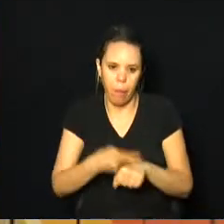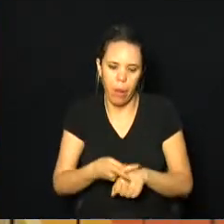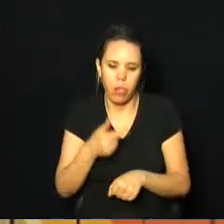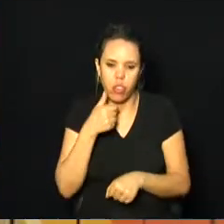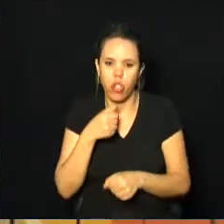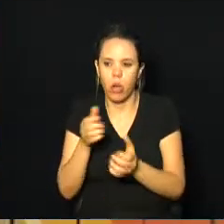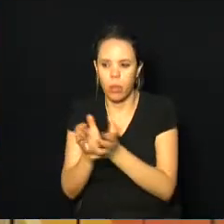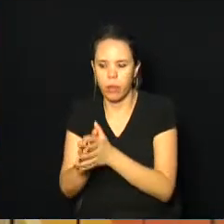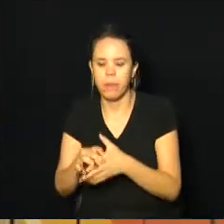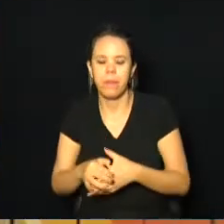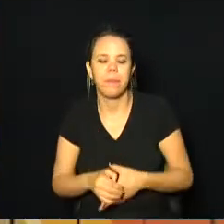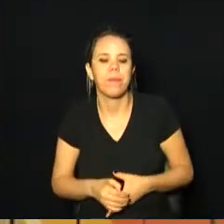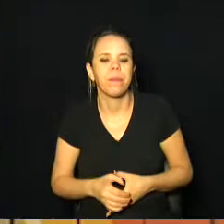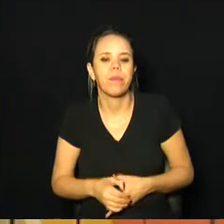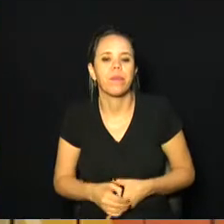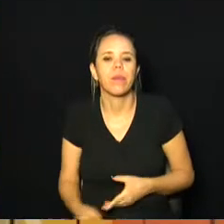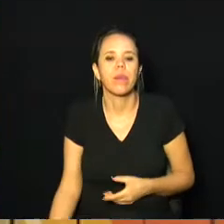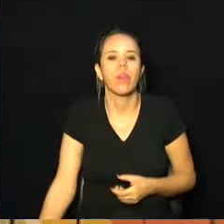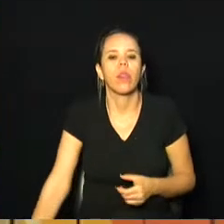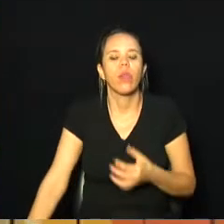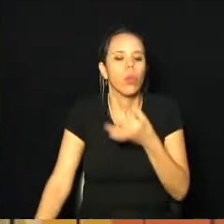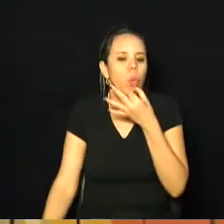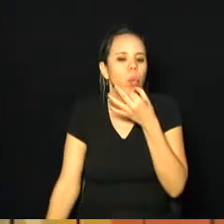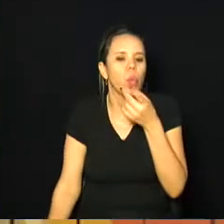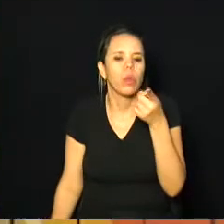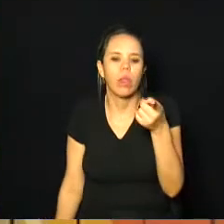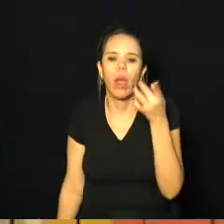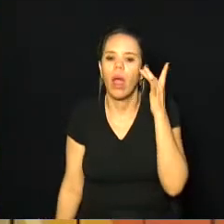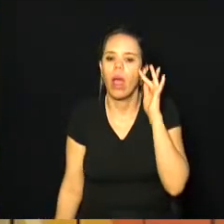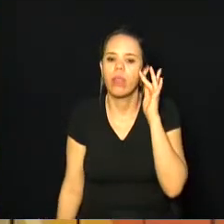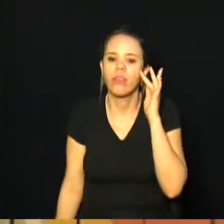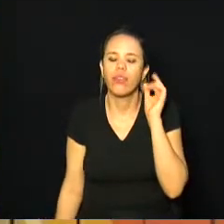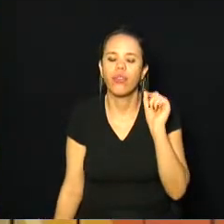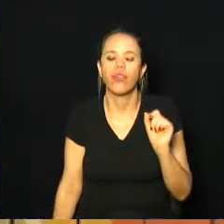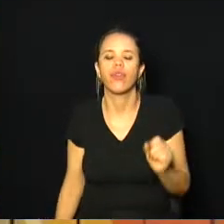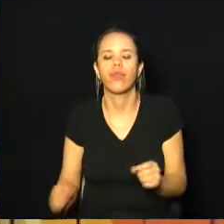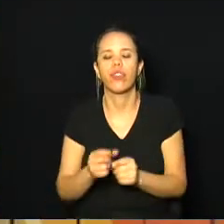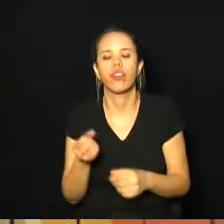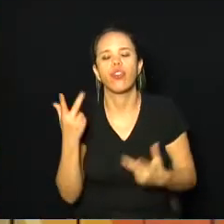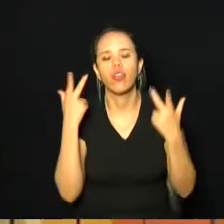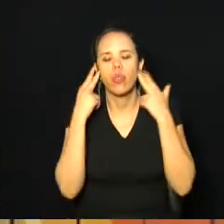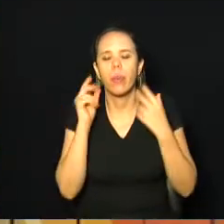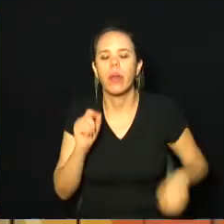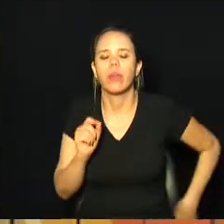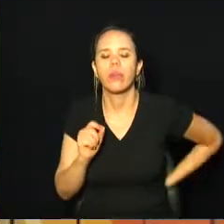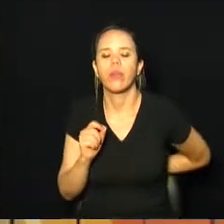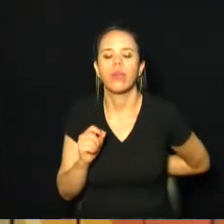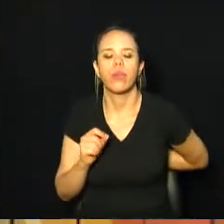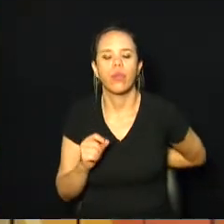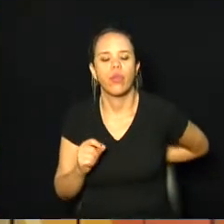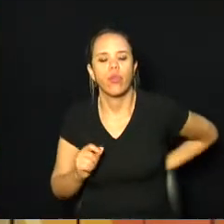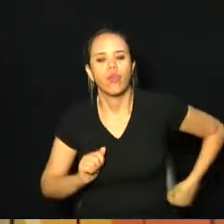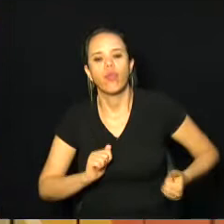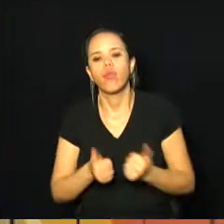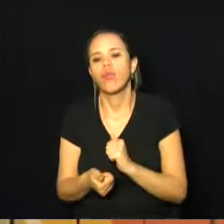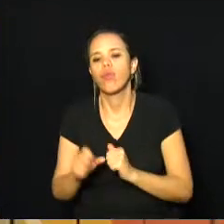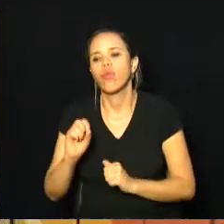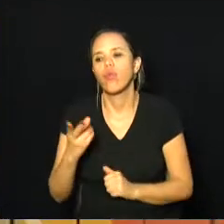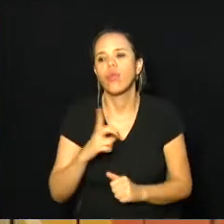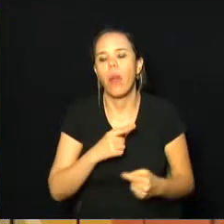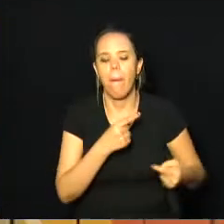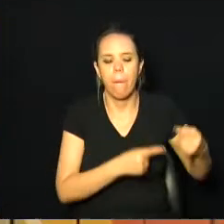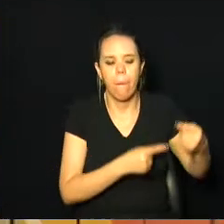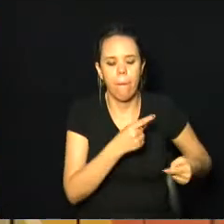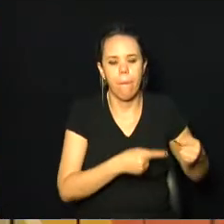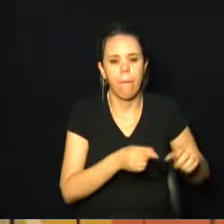feminino. Que avaliação que você faz é algo normal do esporte ou tem políticas